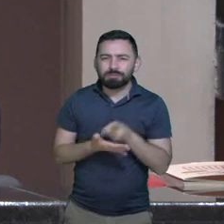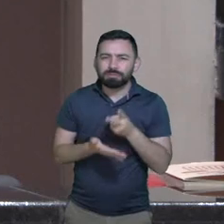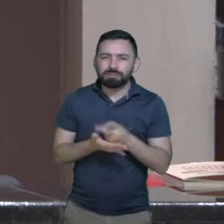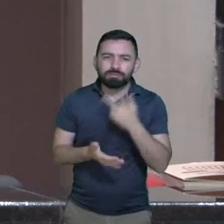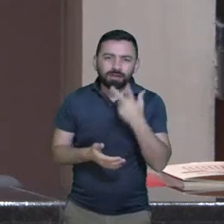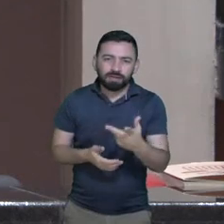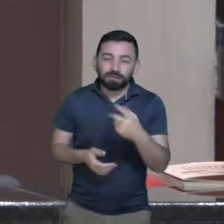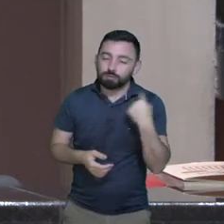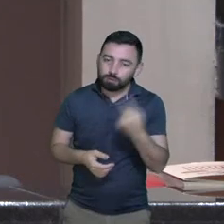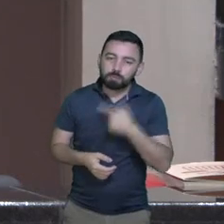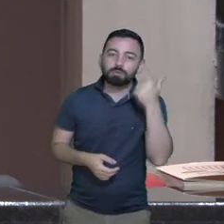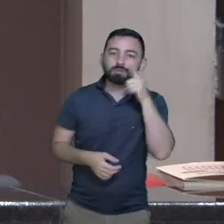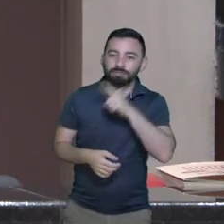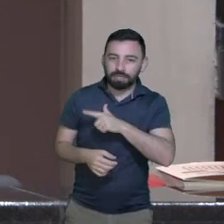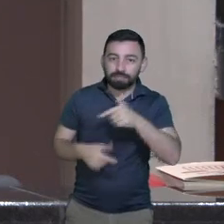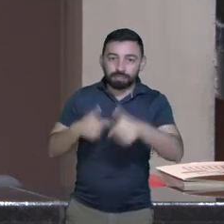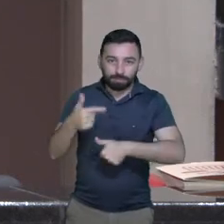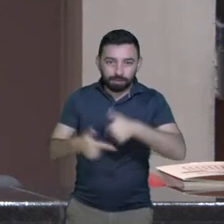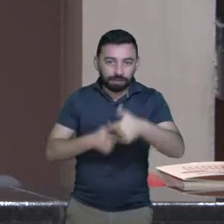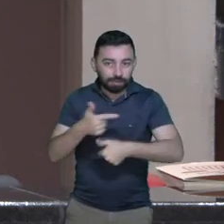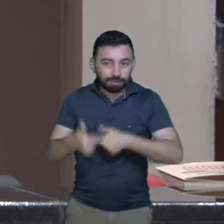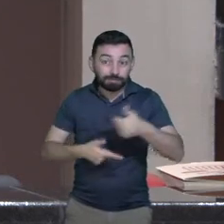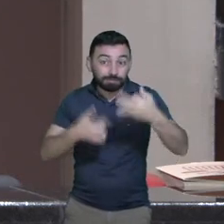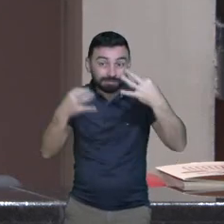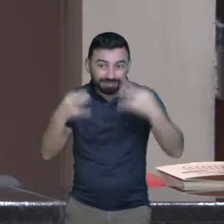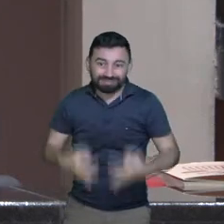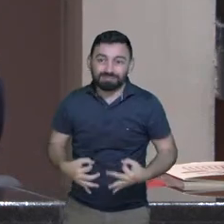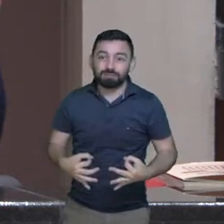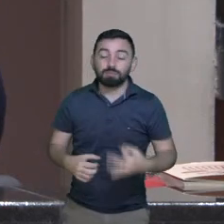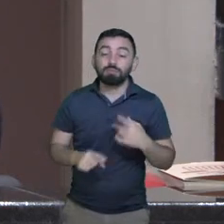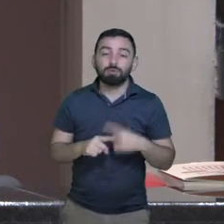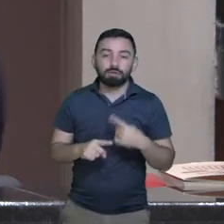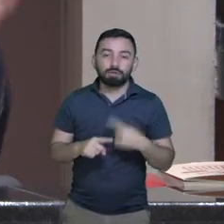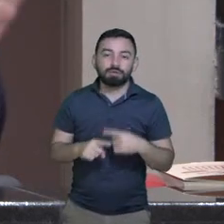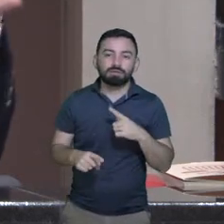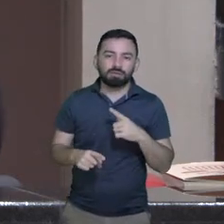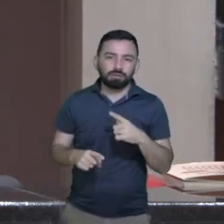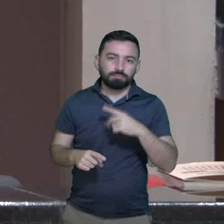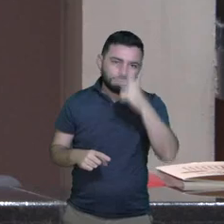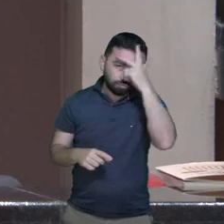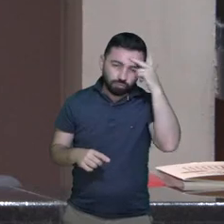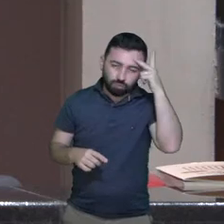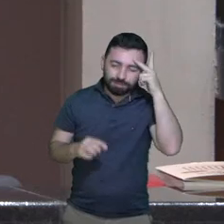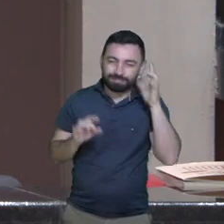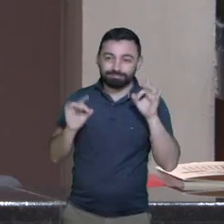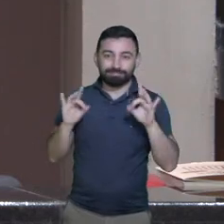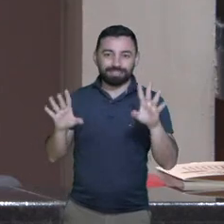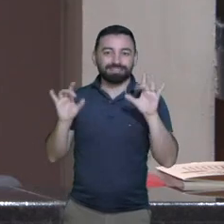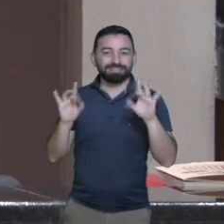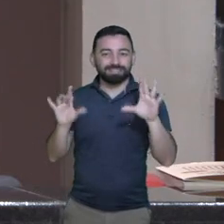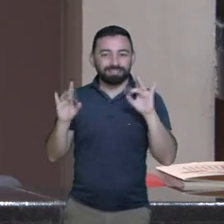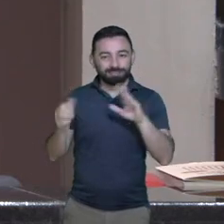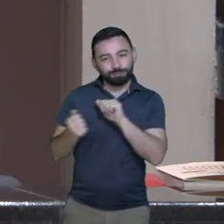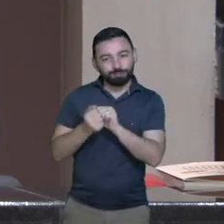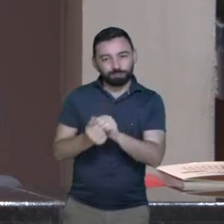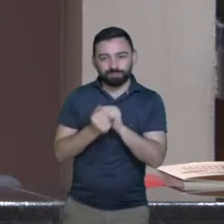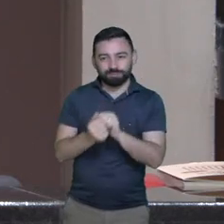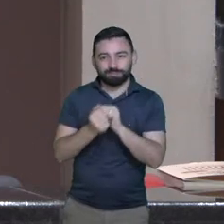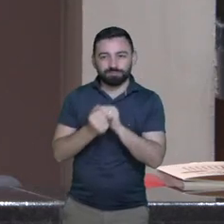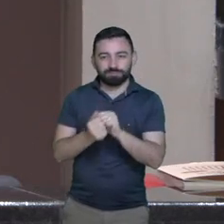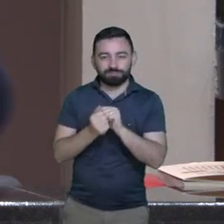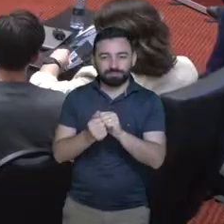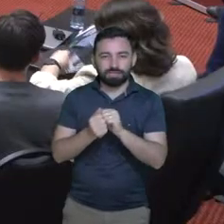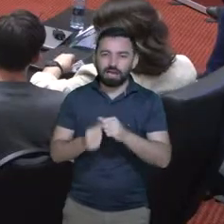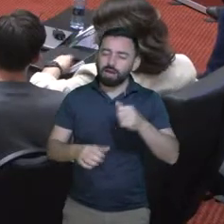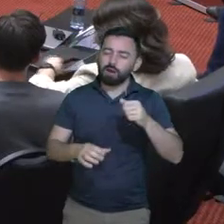gente só consegue fazer um trabalho Digno decente porque tem pessoas maravilhosas junto conosco seja